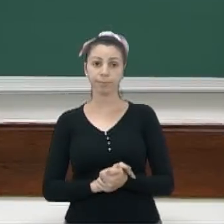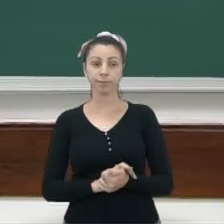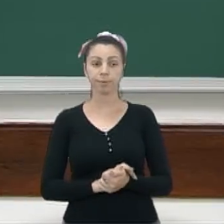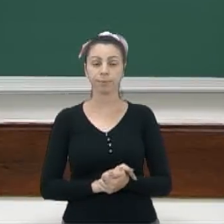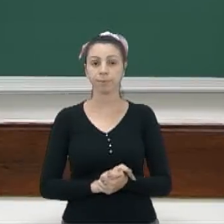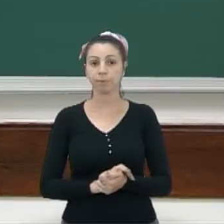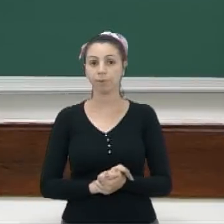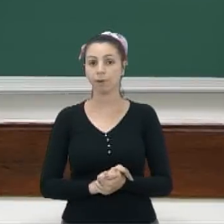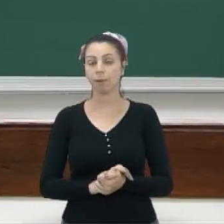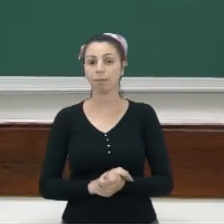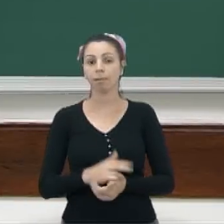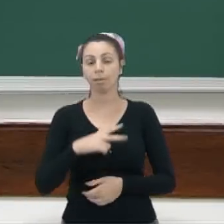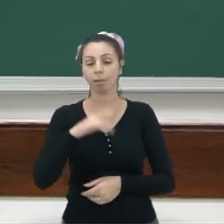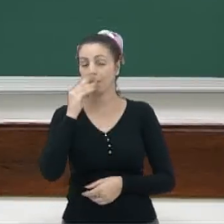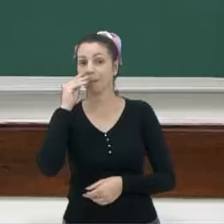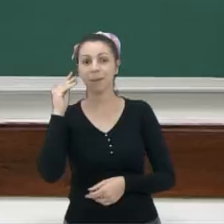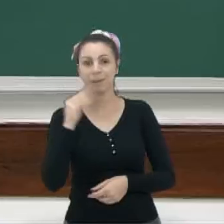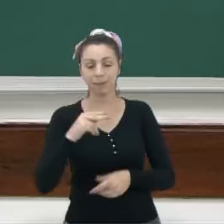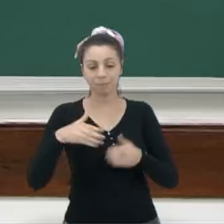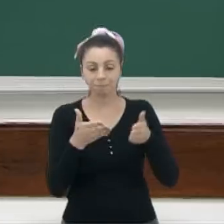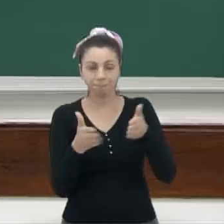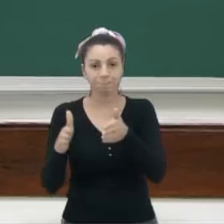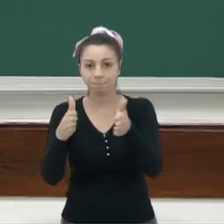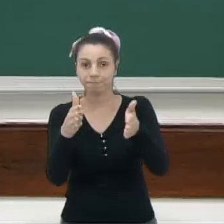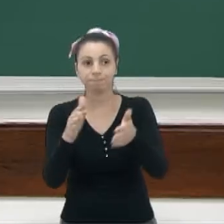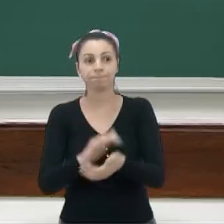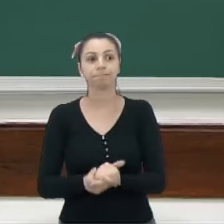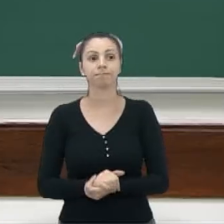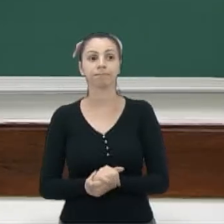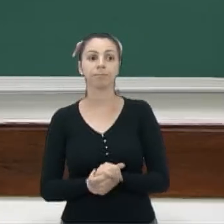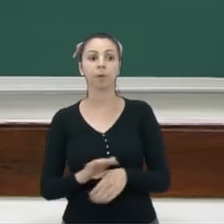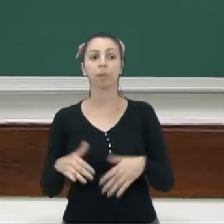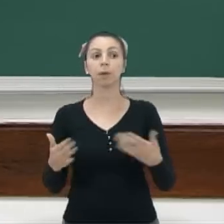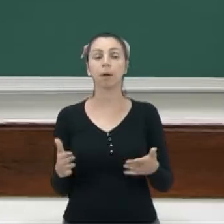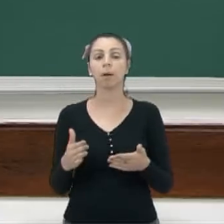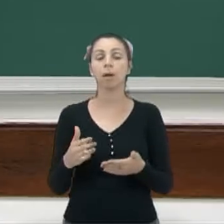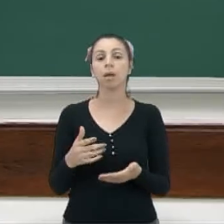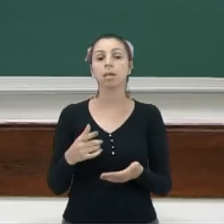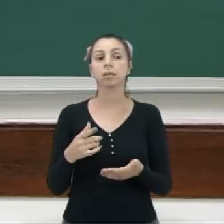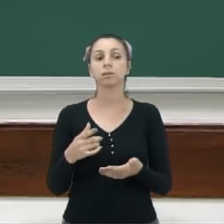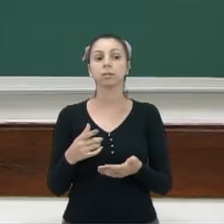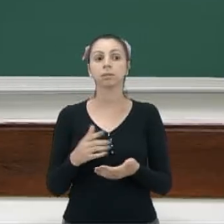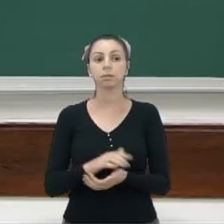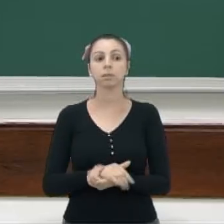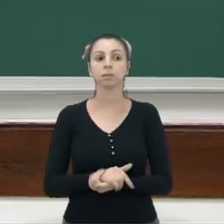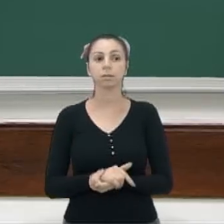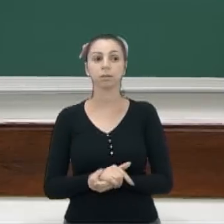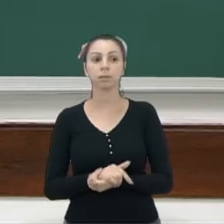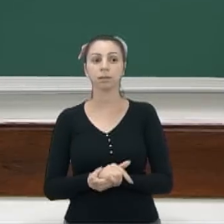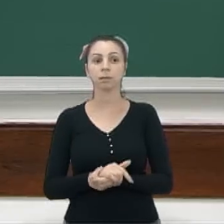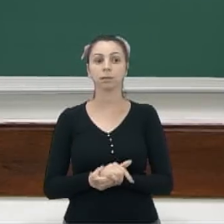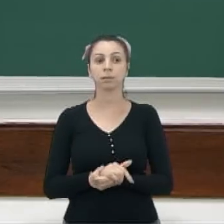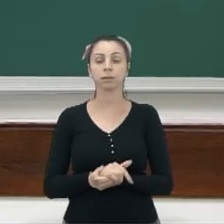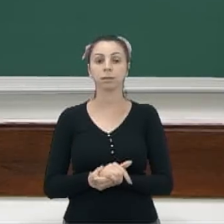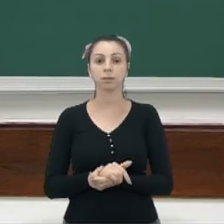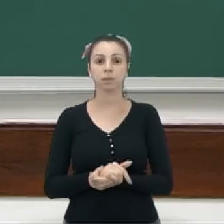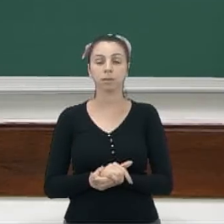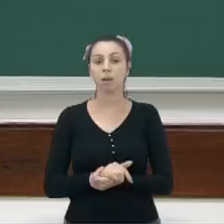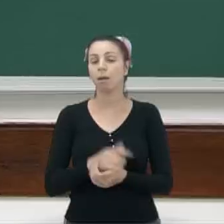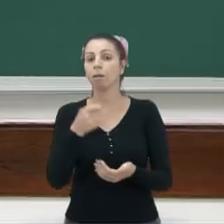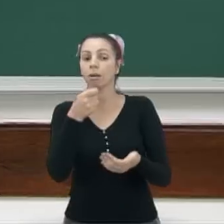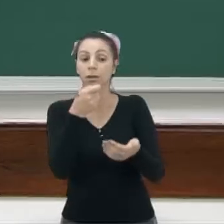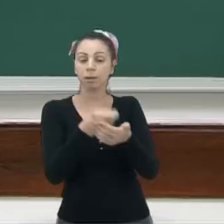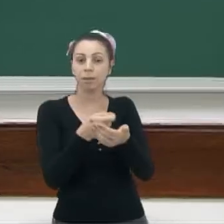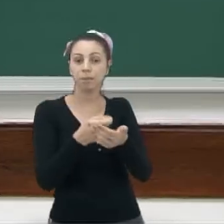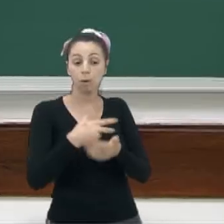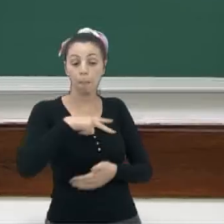Negando aos outros o direito de navegar nessa parte do oceano. Confiscaram a partir de então qualquer carregamento que não dispusesse de uma permissão